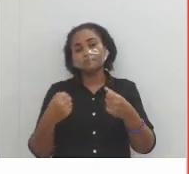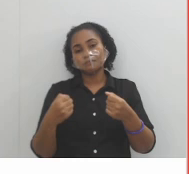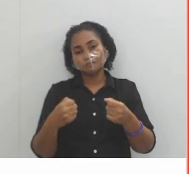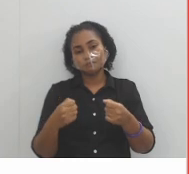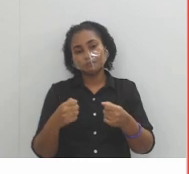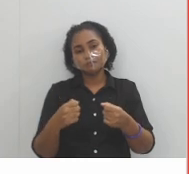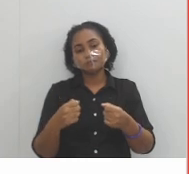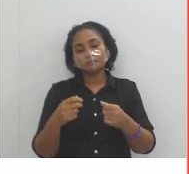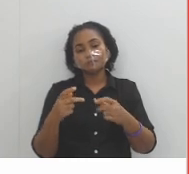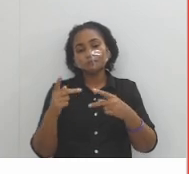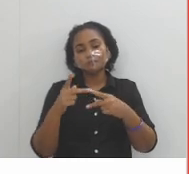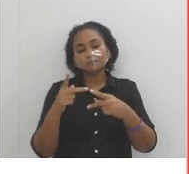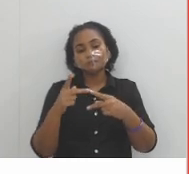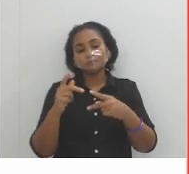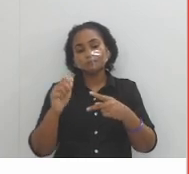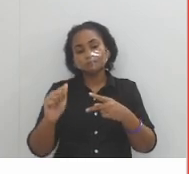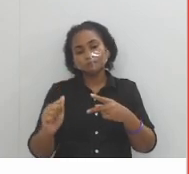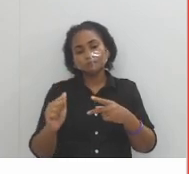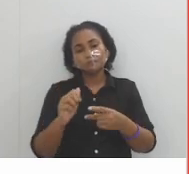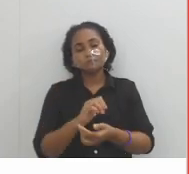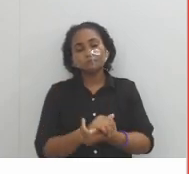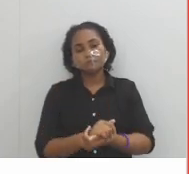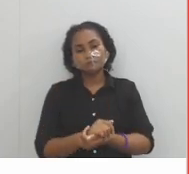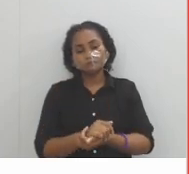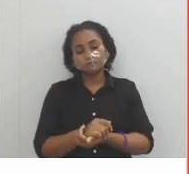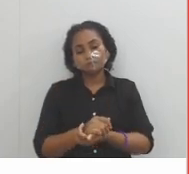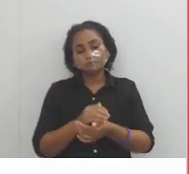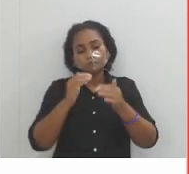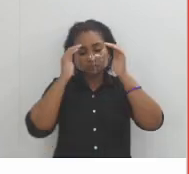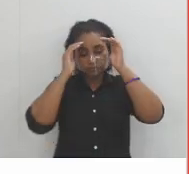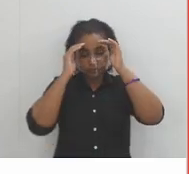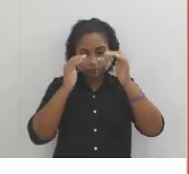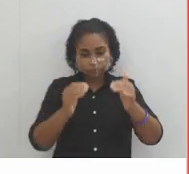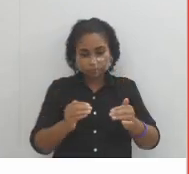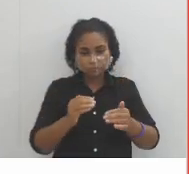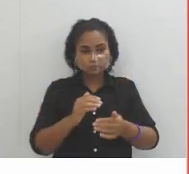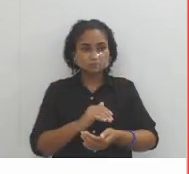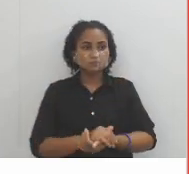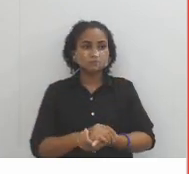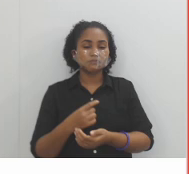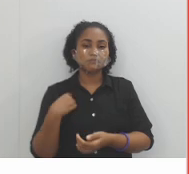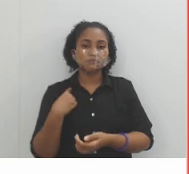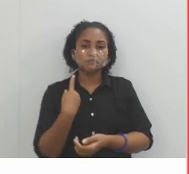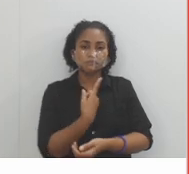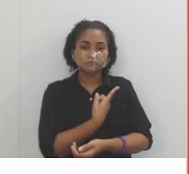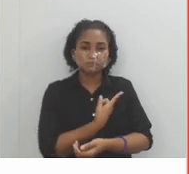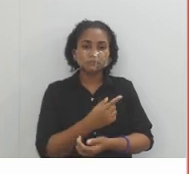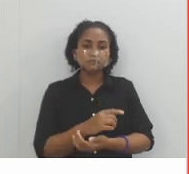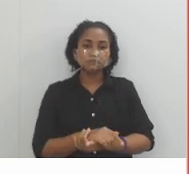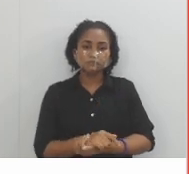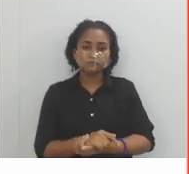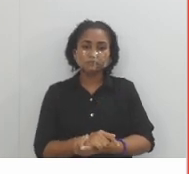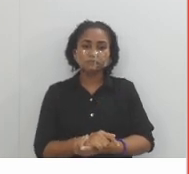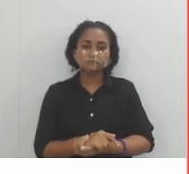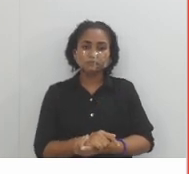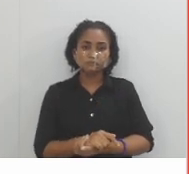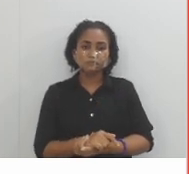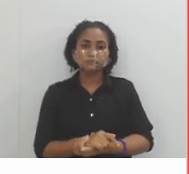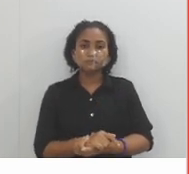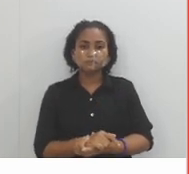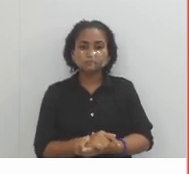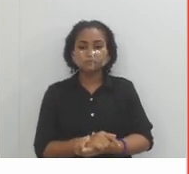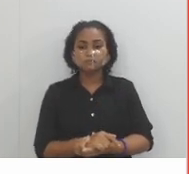a. Então, o certo é dizer, obedecemos aos nossos princípios ideais.